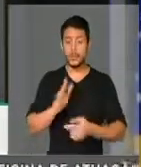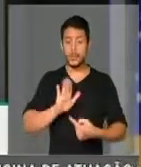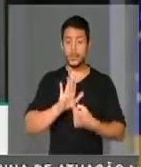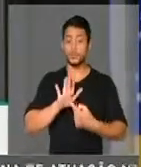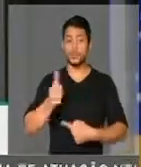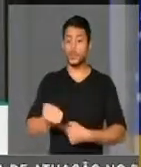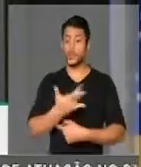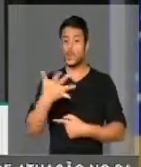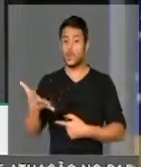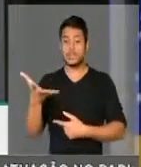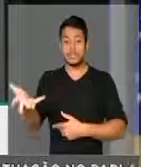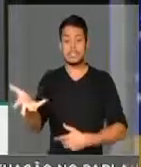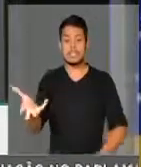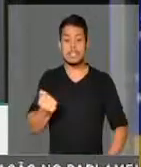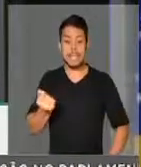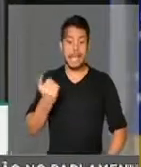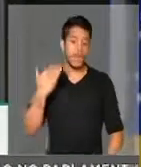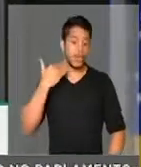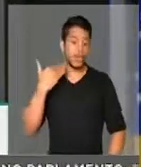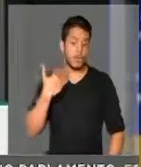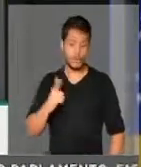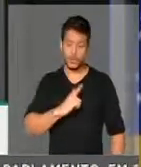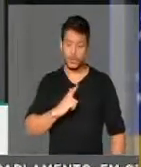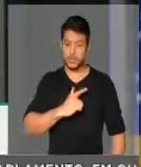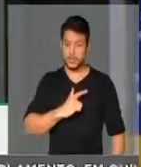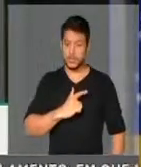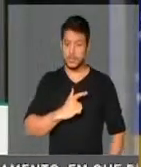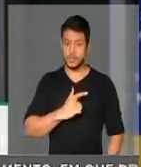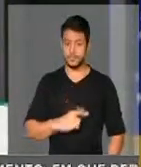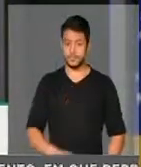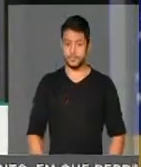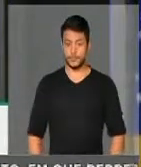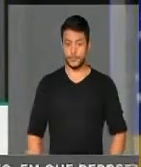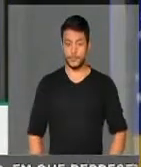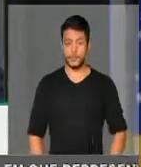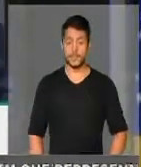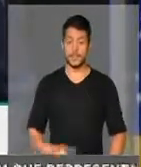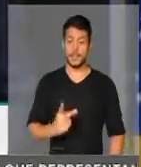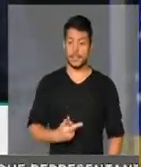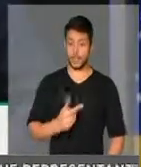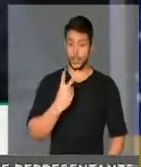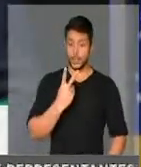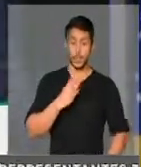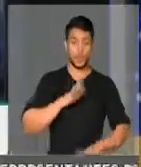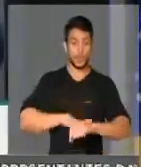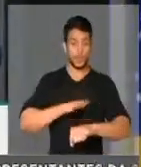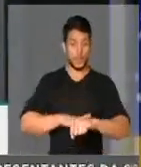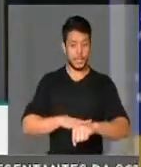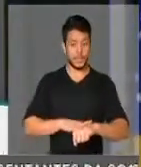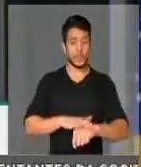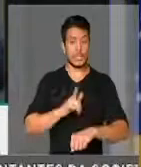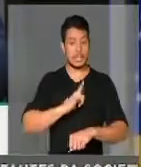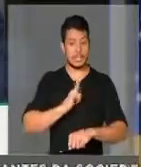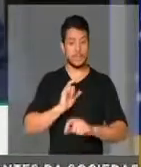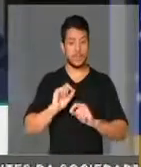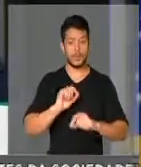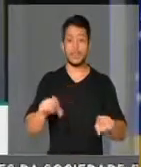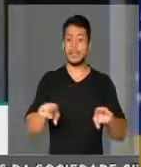de saques feito por Queiroz em 2 dos 3 períodos apontados.